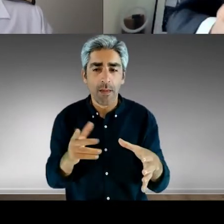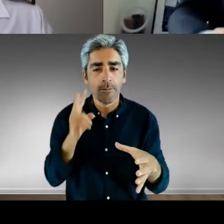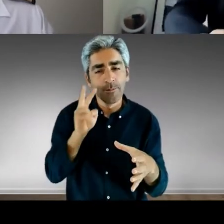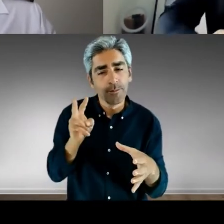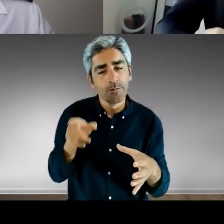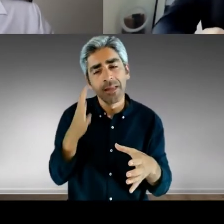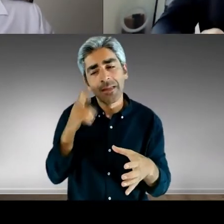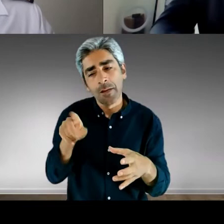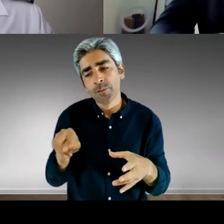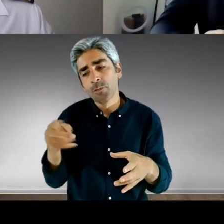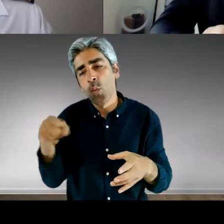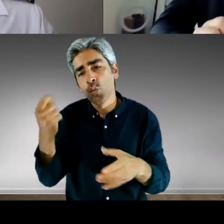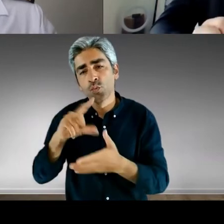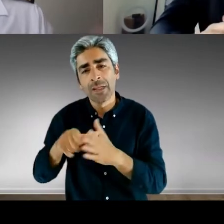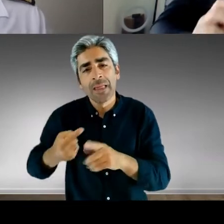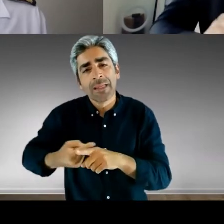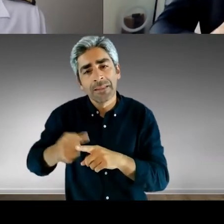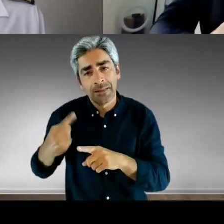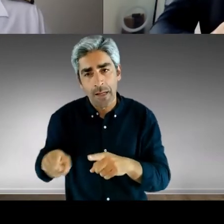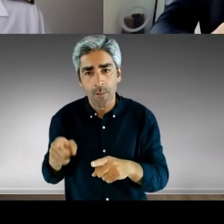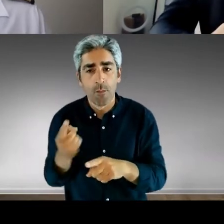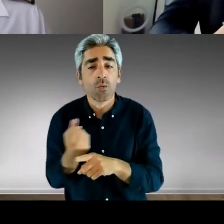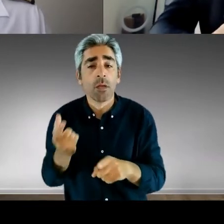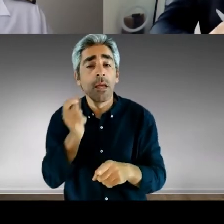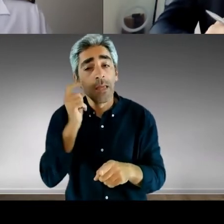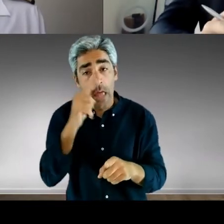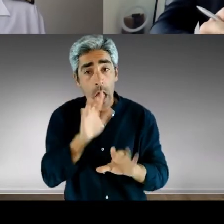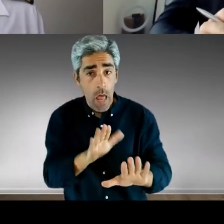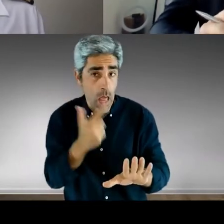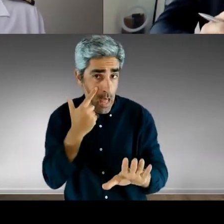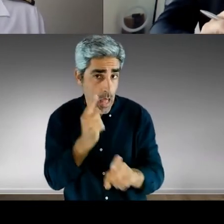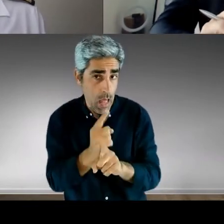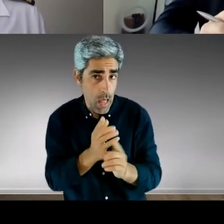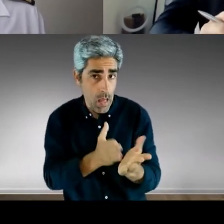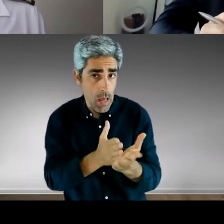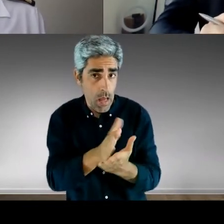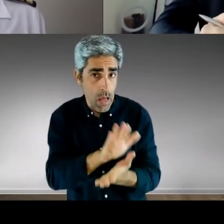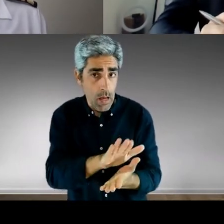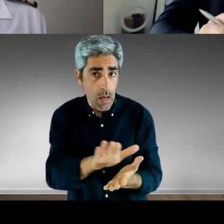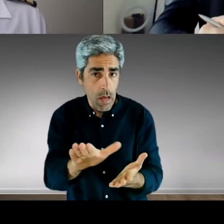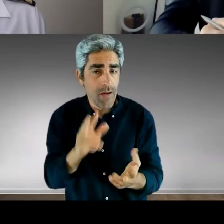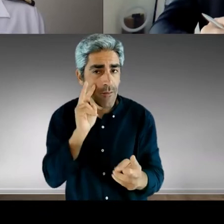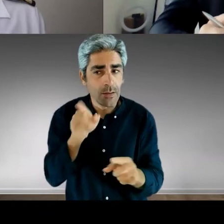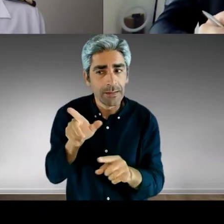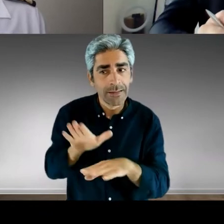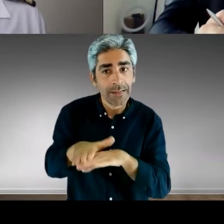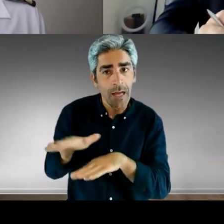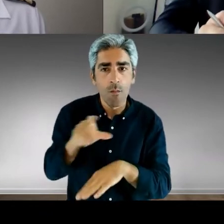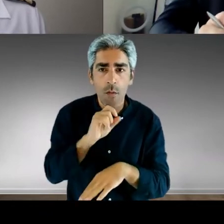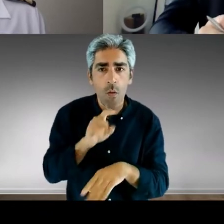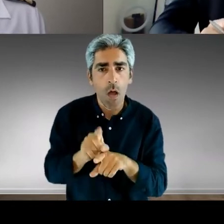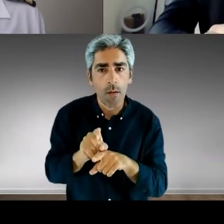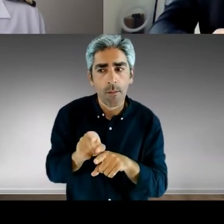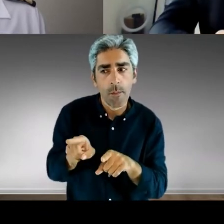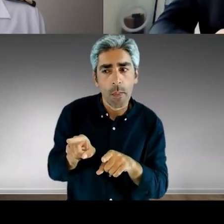interessantes. Porque, ao fim e ao cabo, quem permanece vê que a saída pode também